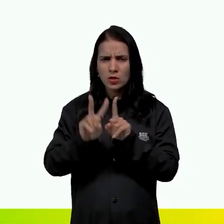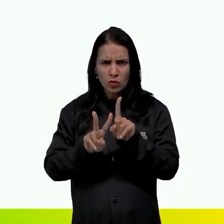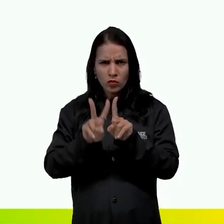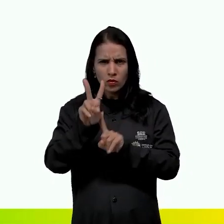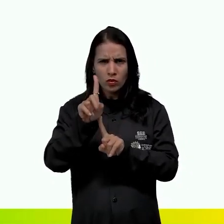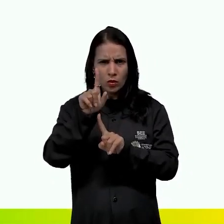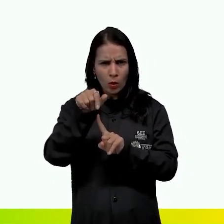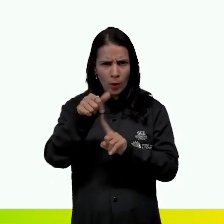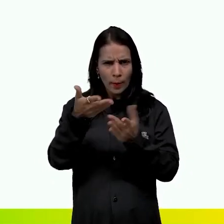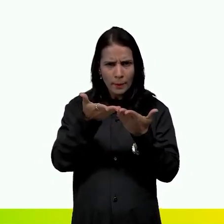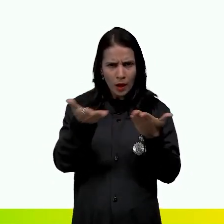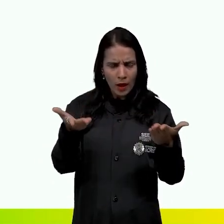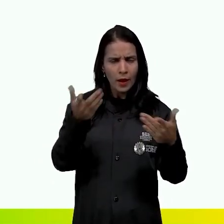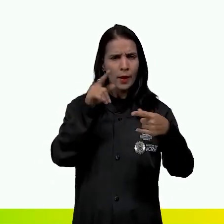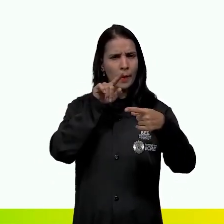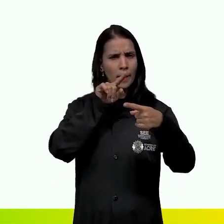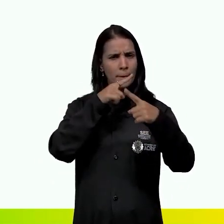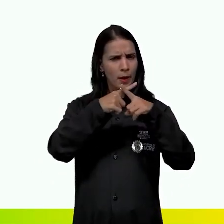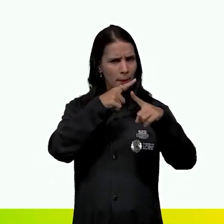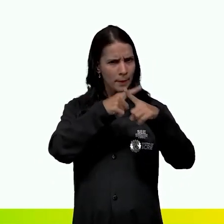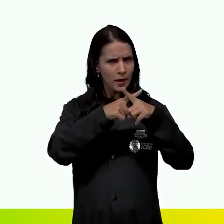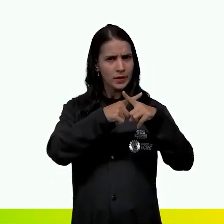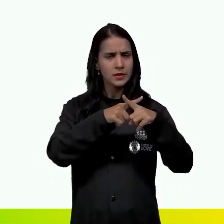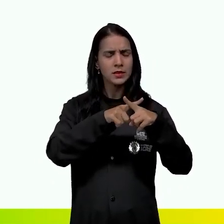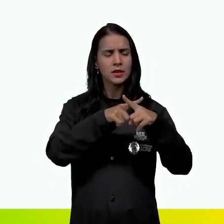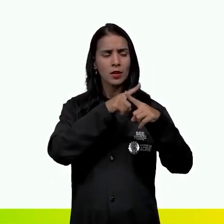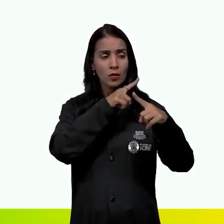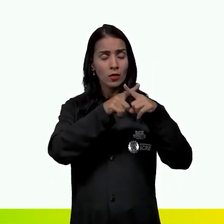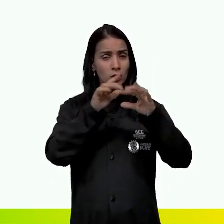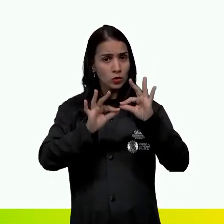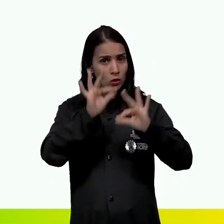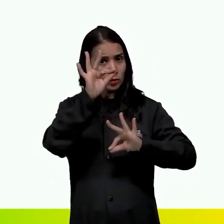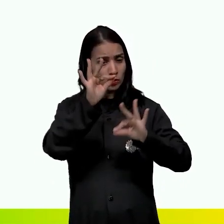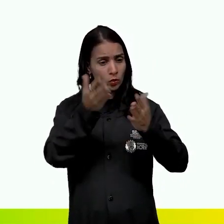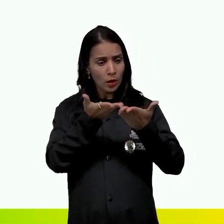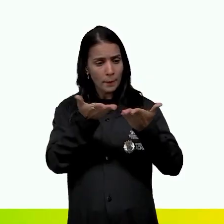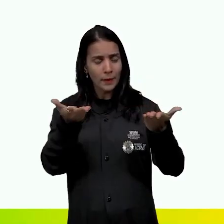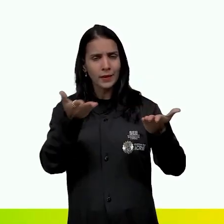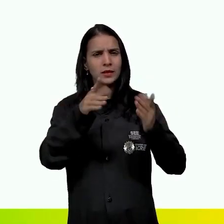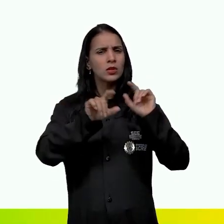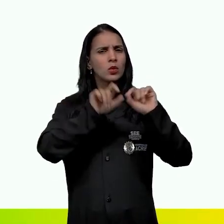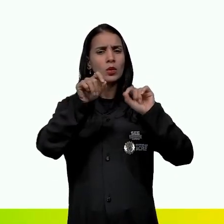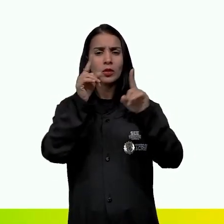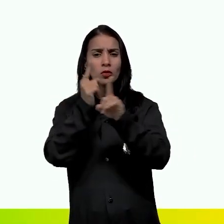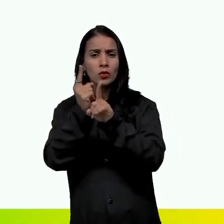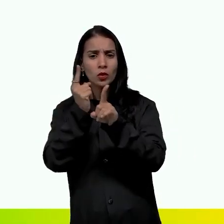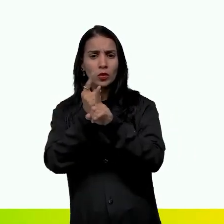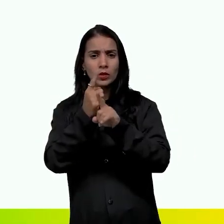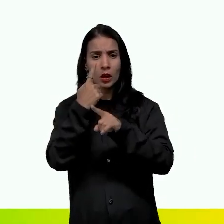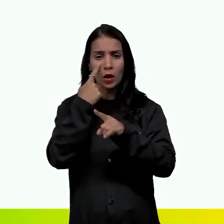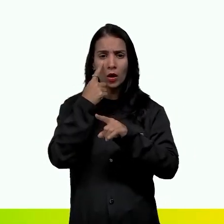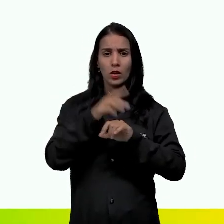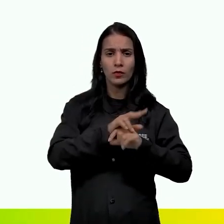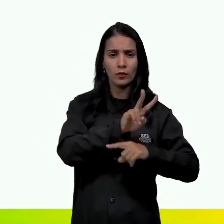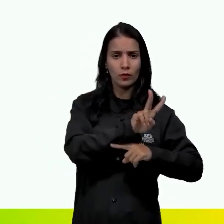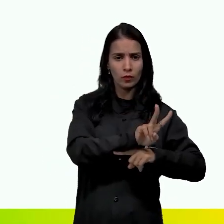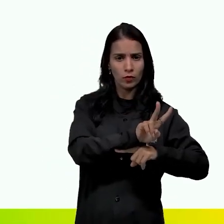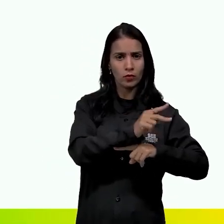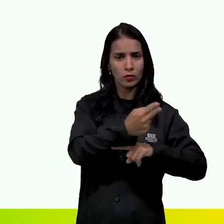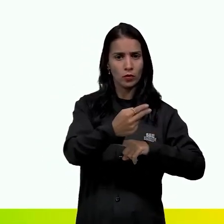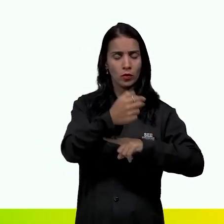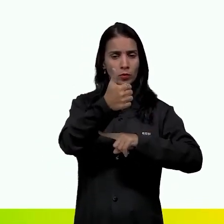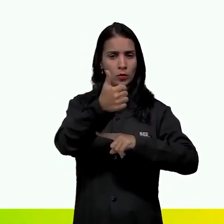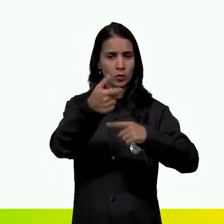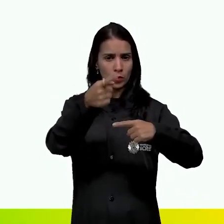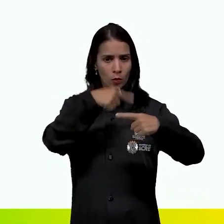altura. Então, vamos fazer assim. Volume, que é igual a 1/3, área da base. Aqui é a